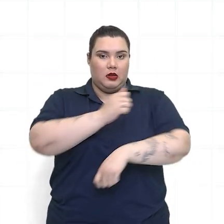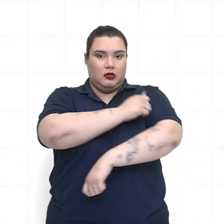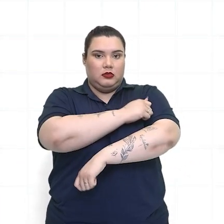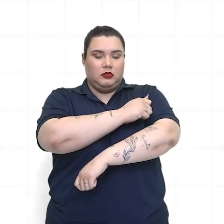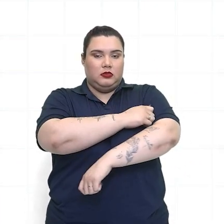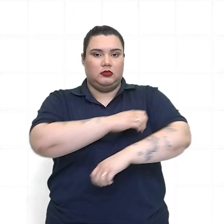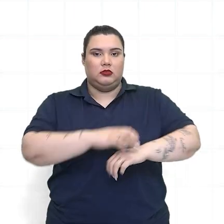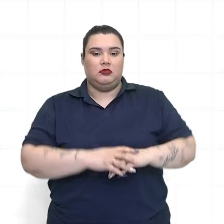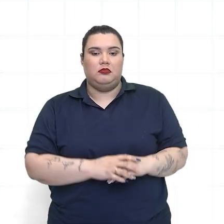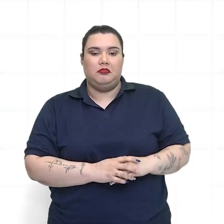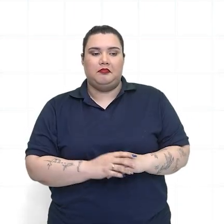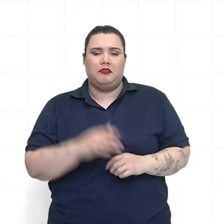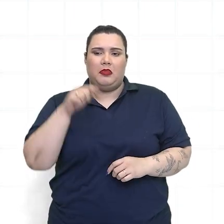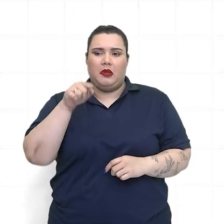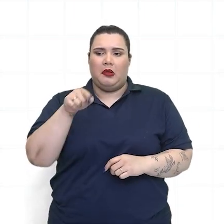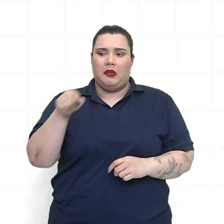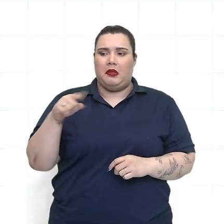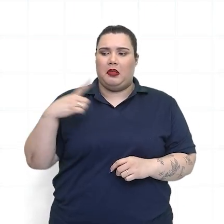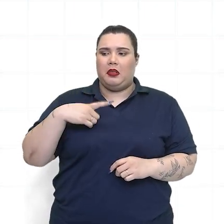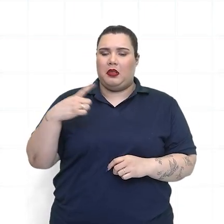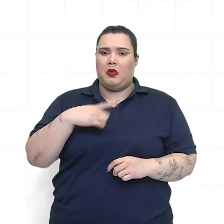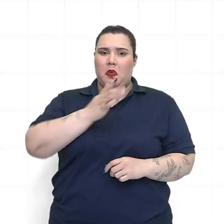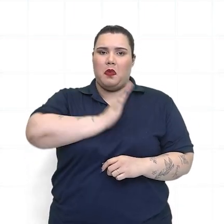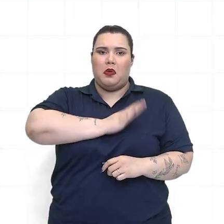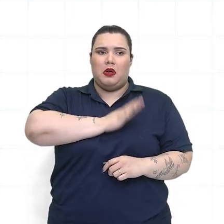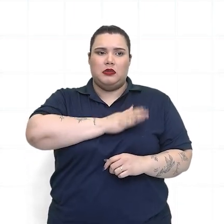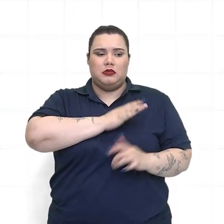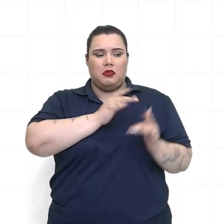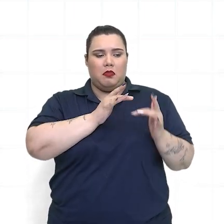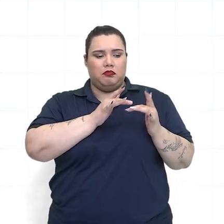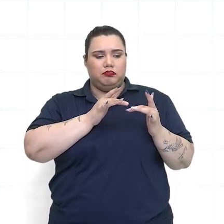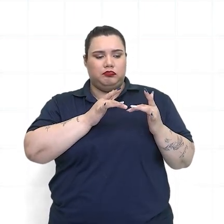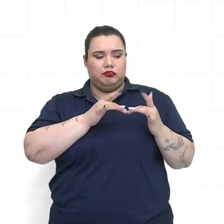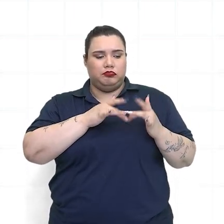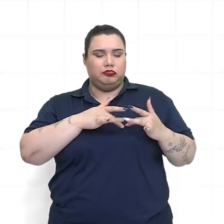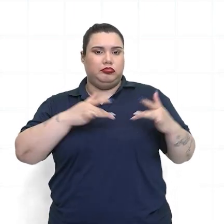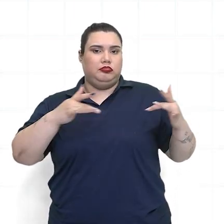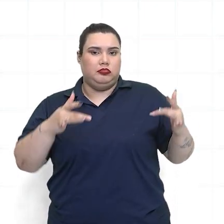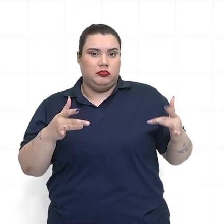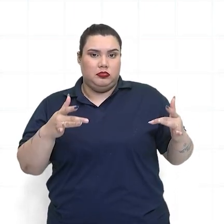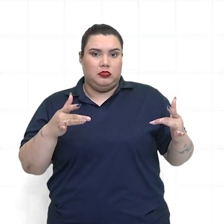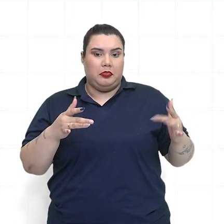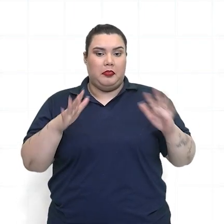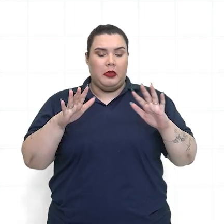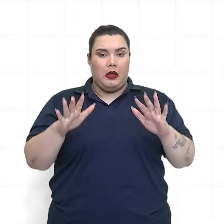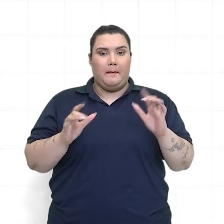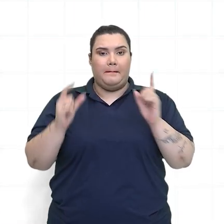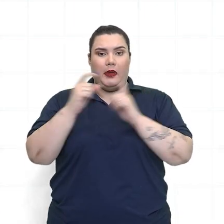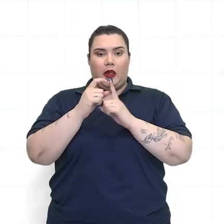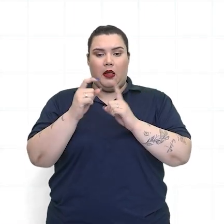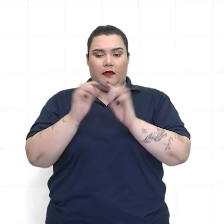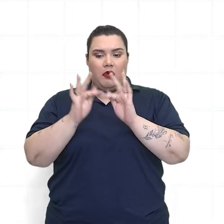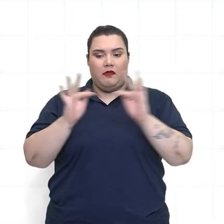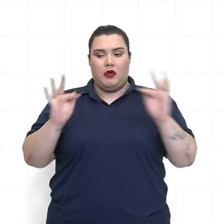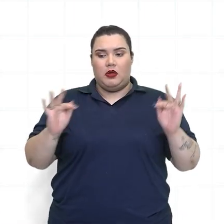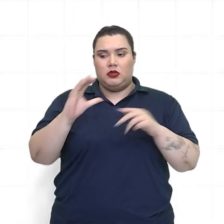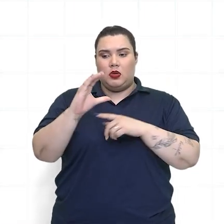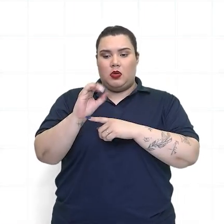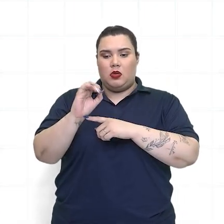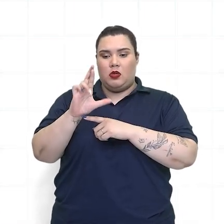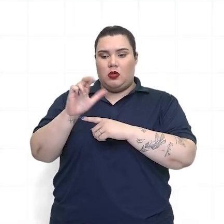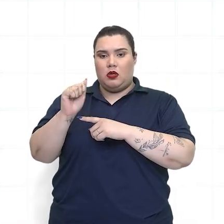grande. Então, notem que aqui já é um outro contexto, né? Observe que nós temos